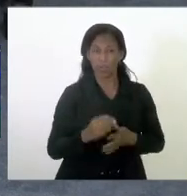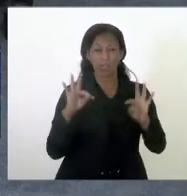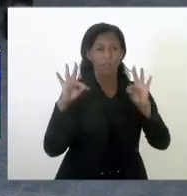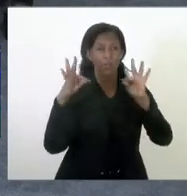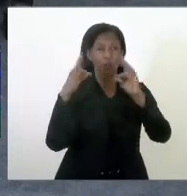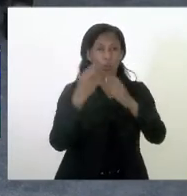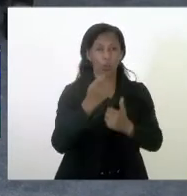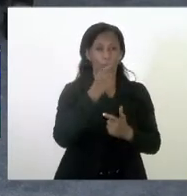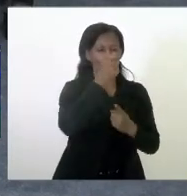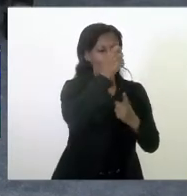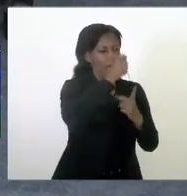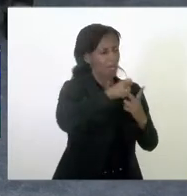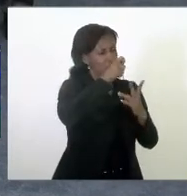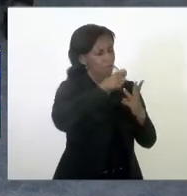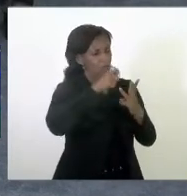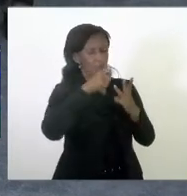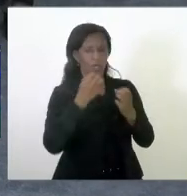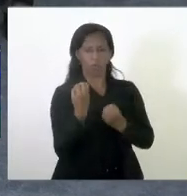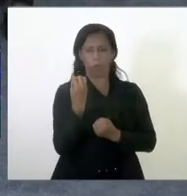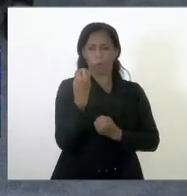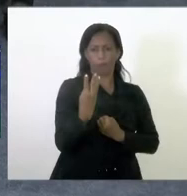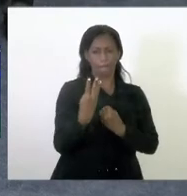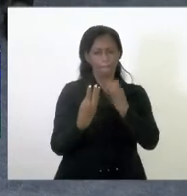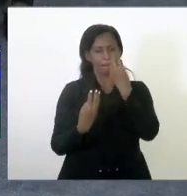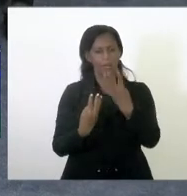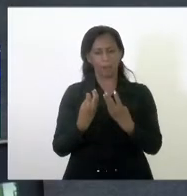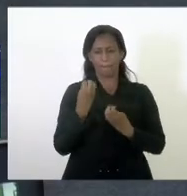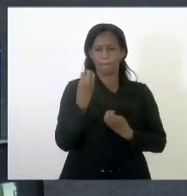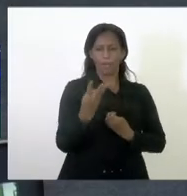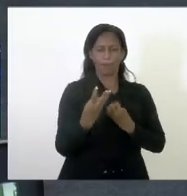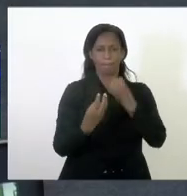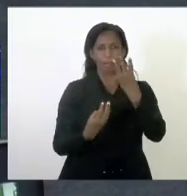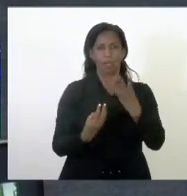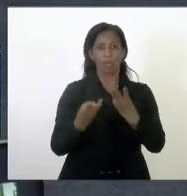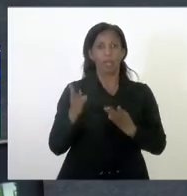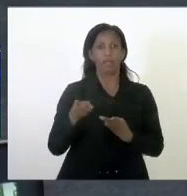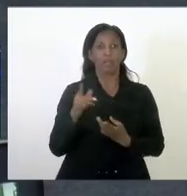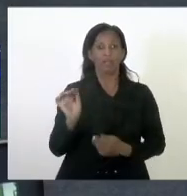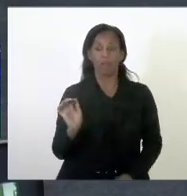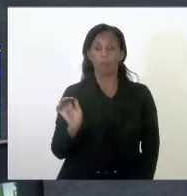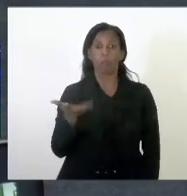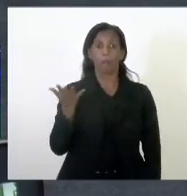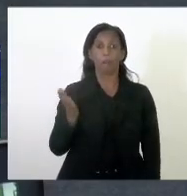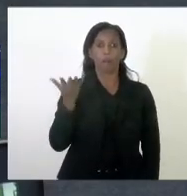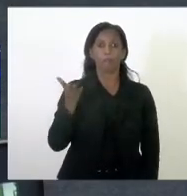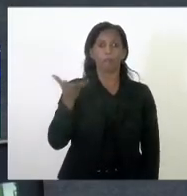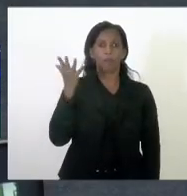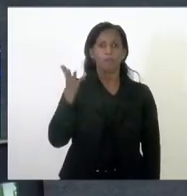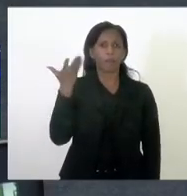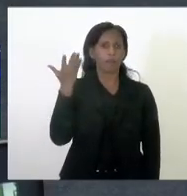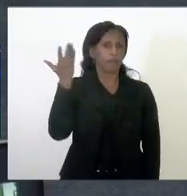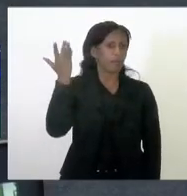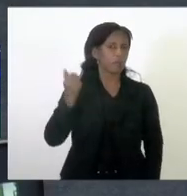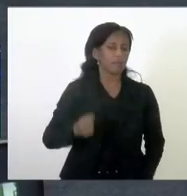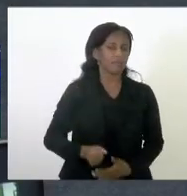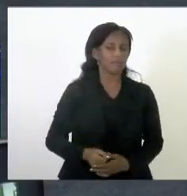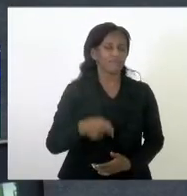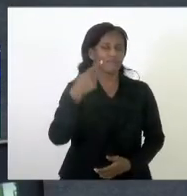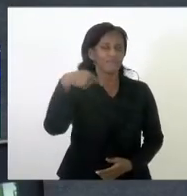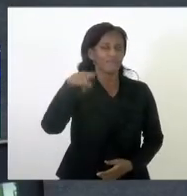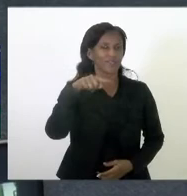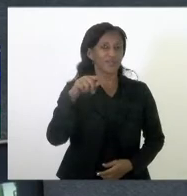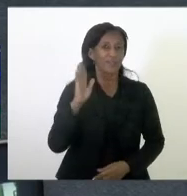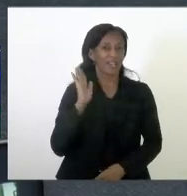todo mês, ou de três em três meses, ele aumentará de preço. Nós estaremos ajudando